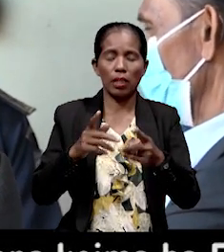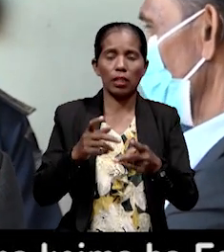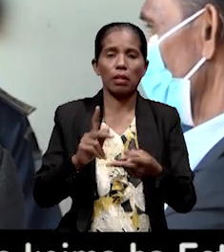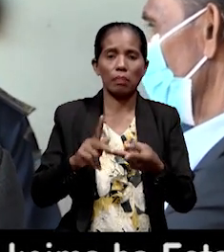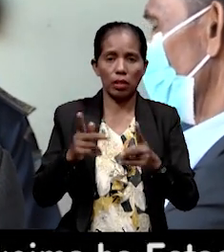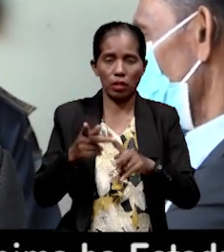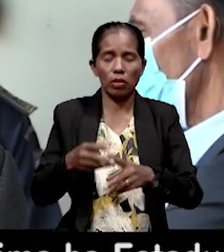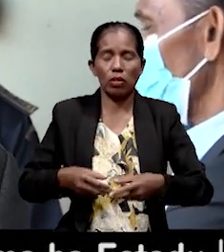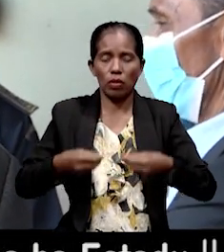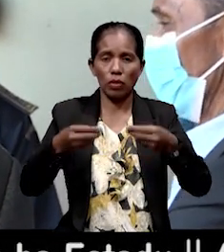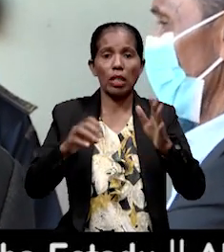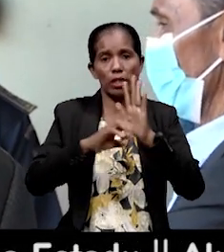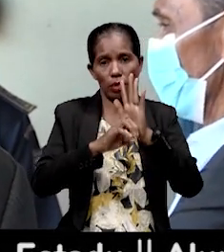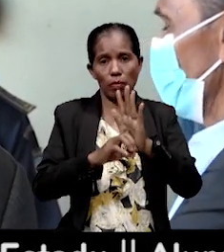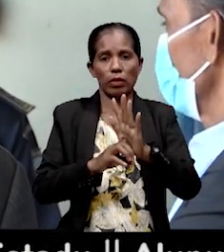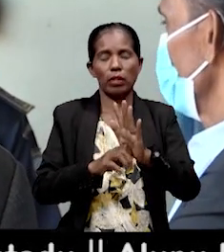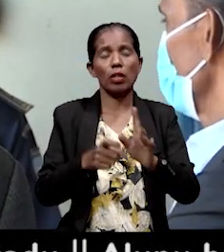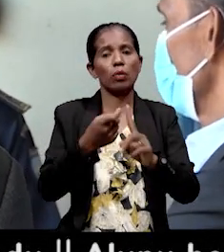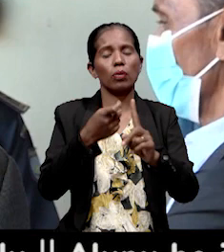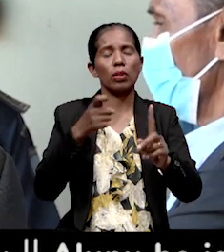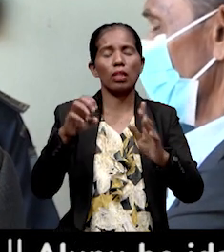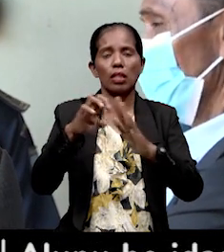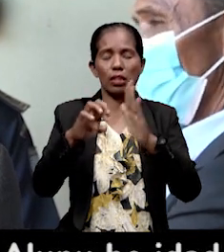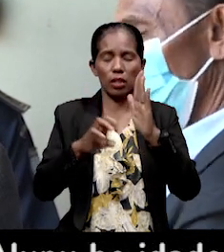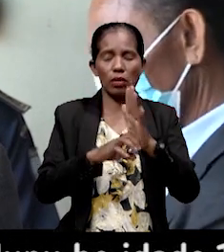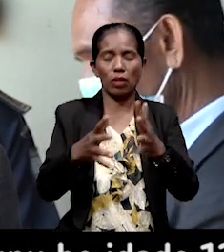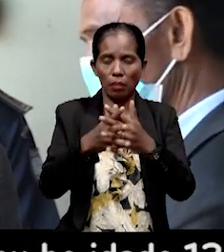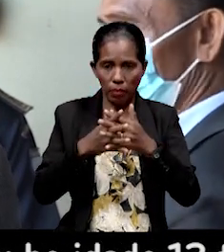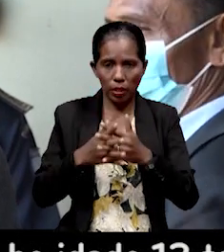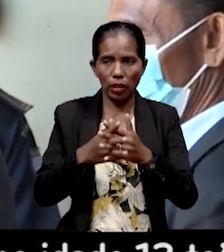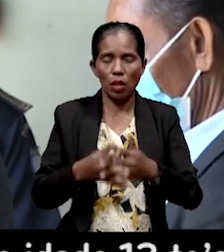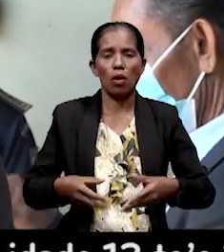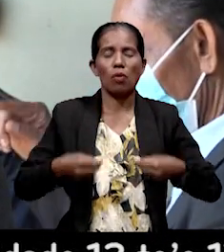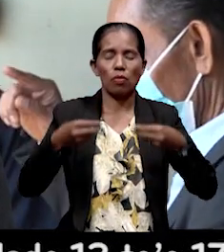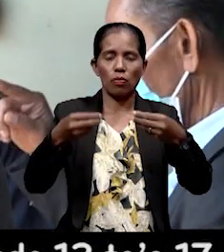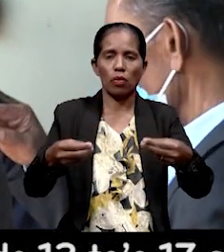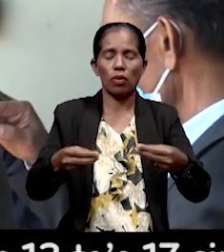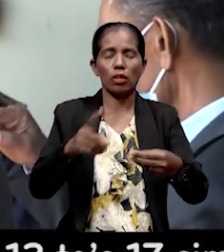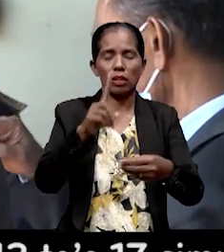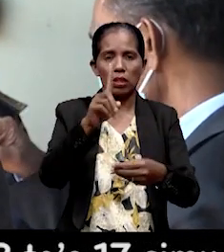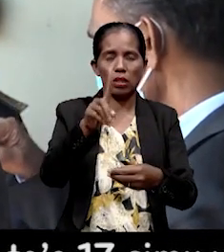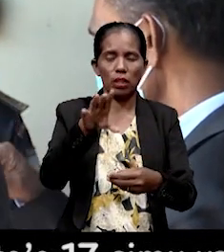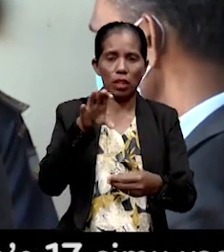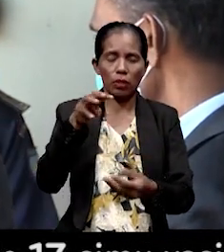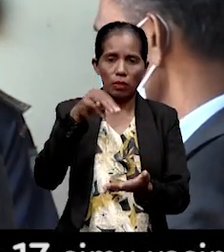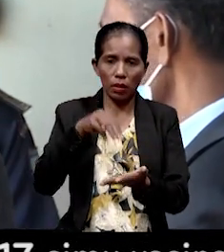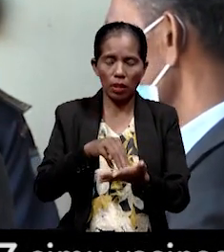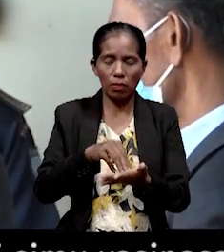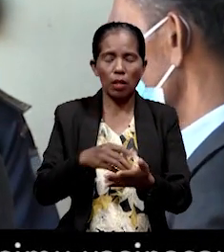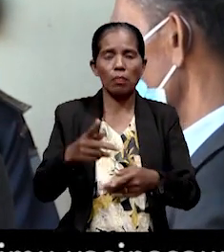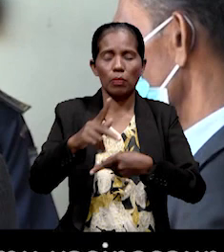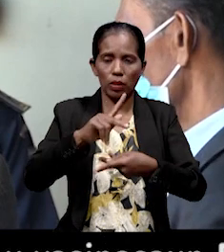da hanesan husi Estados Unidos Americanian for 6000 ba ia person civil